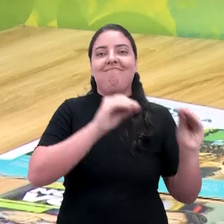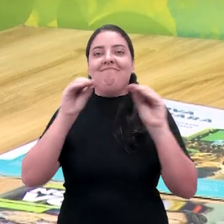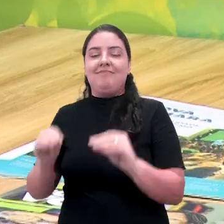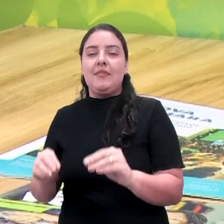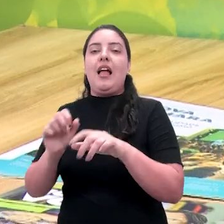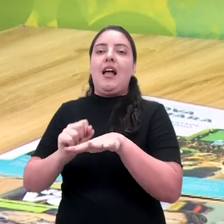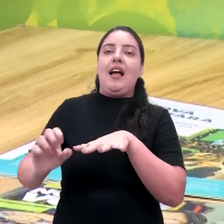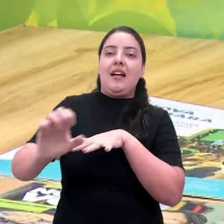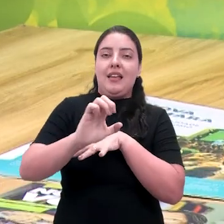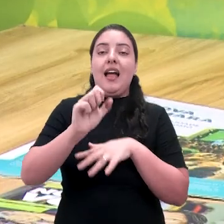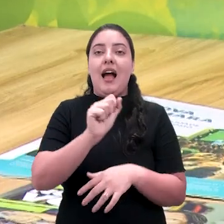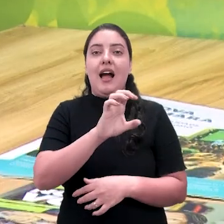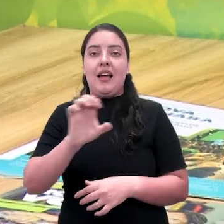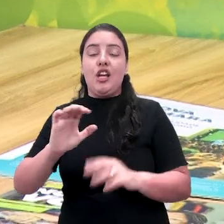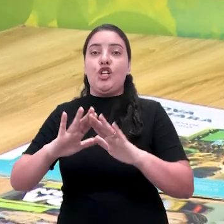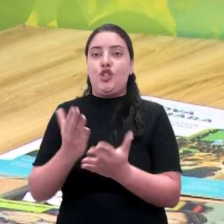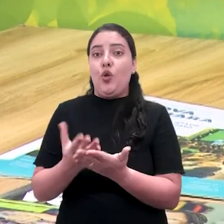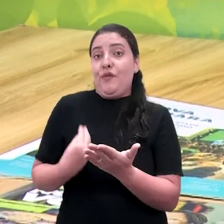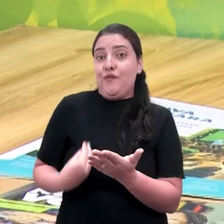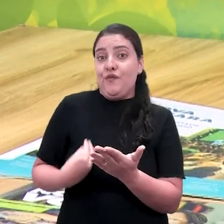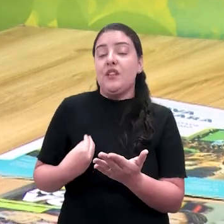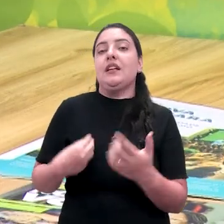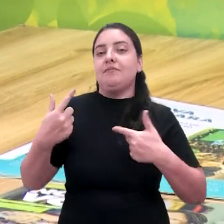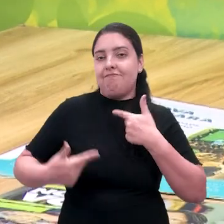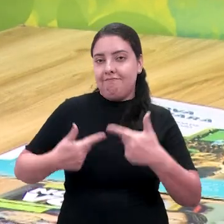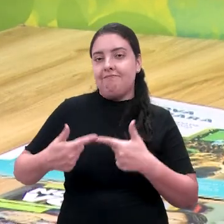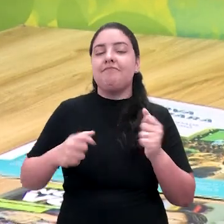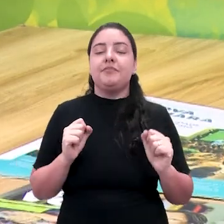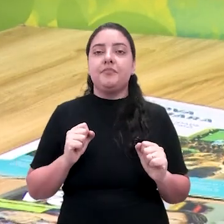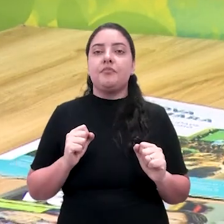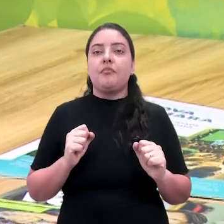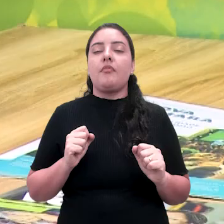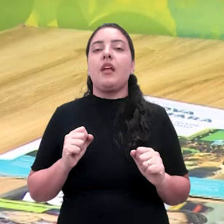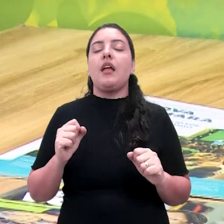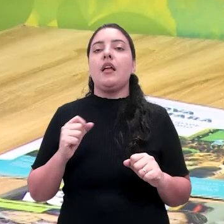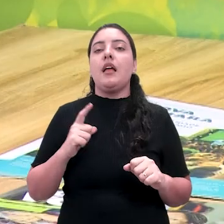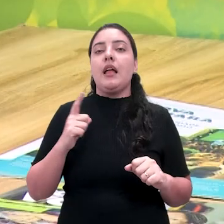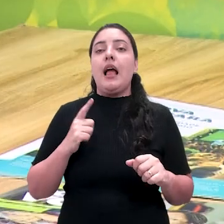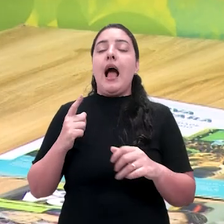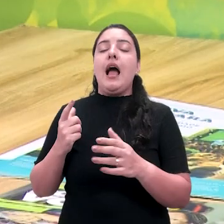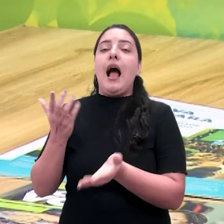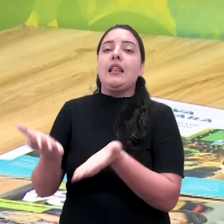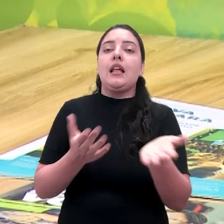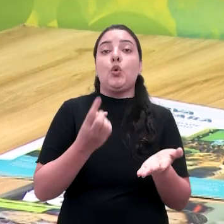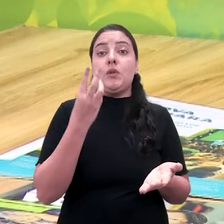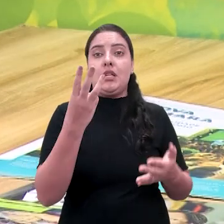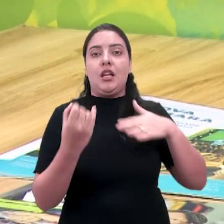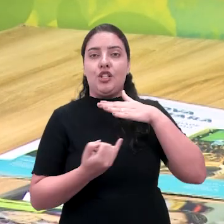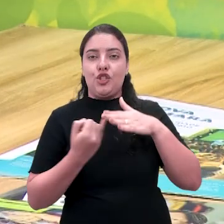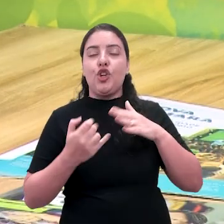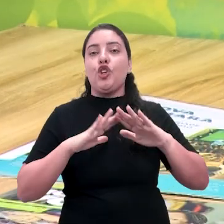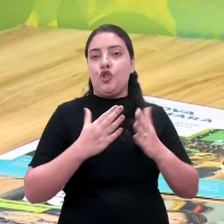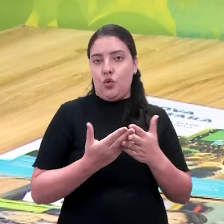o atendimento educacional especializado da escola que eu já estou. Bacana, então, eu atendo 3 instituições, né? Nossa. Eu atendo a escola